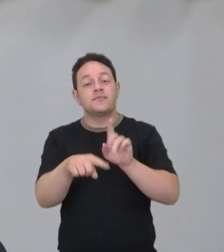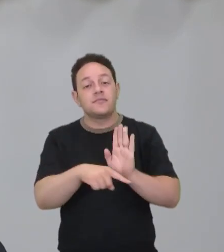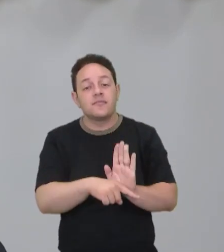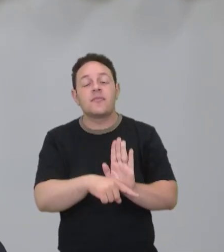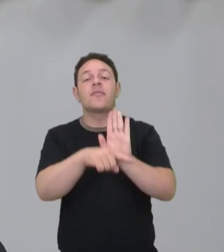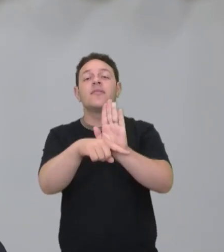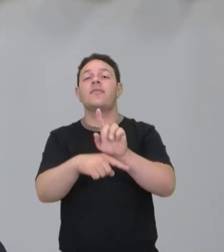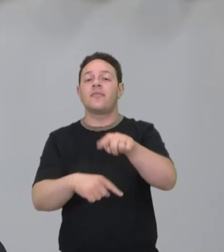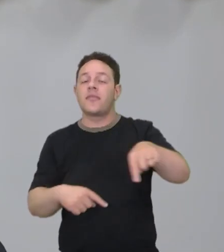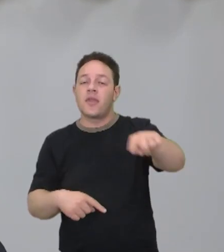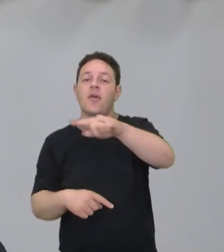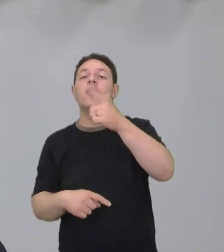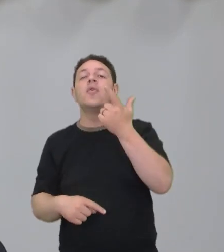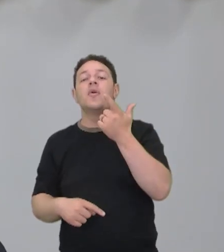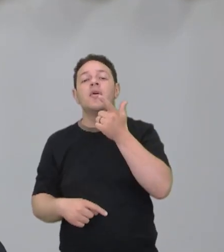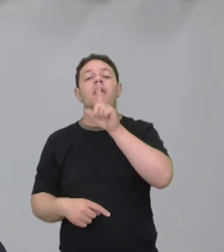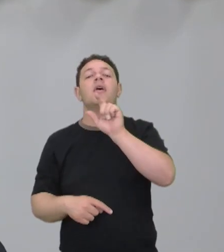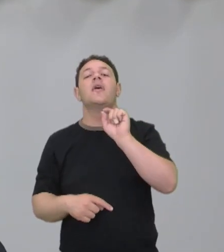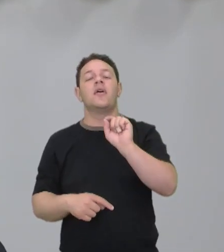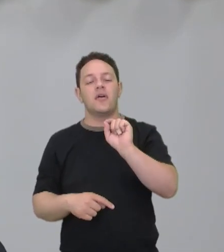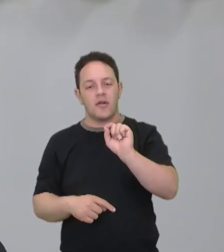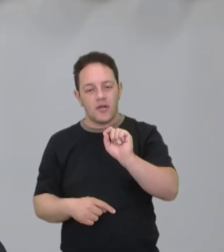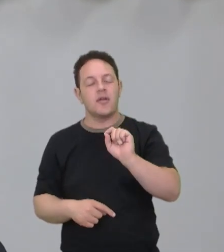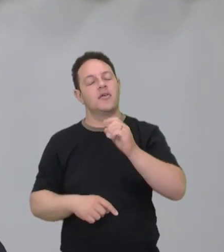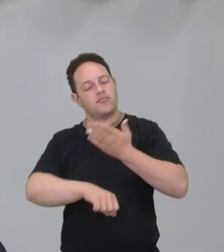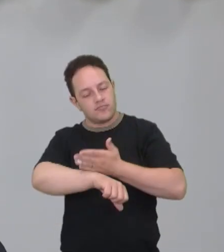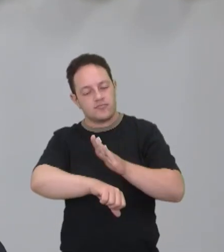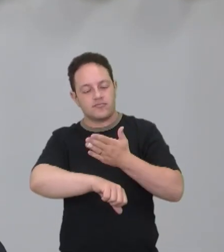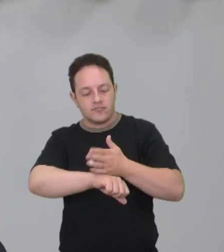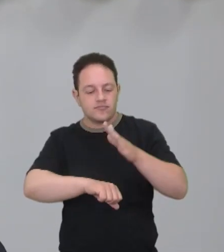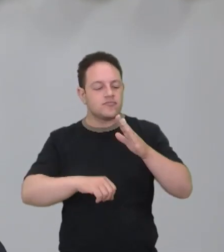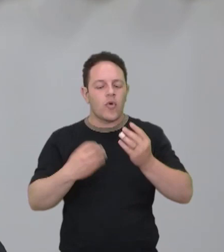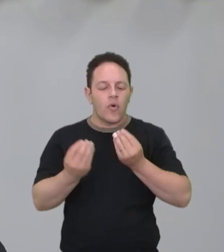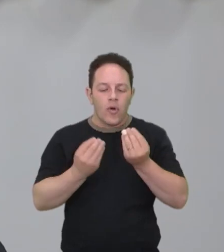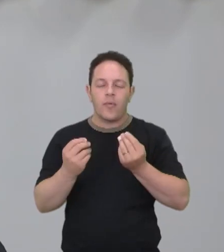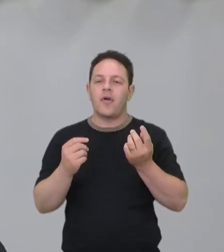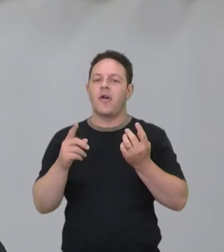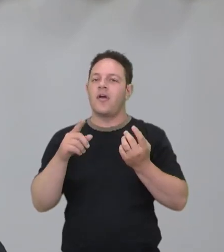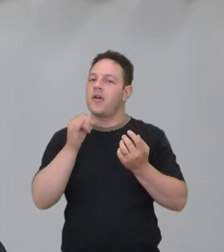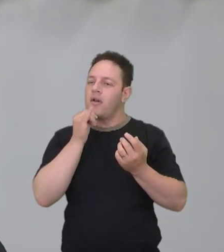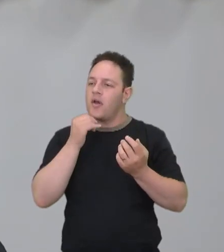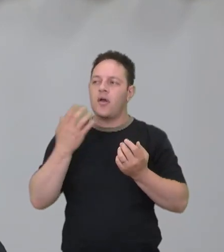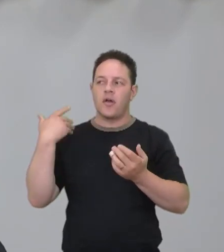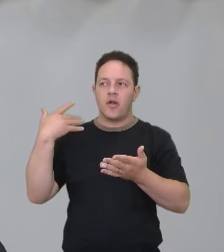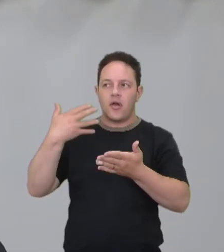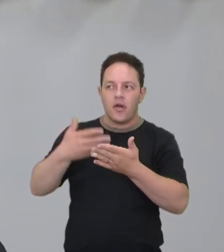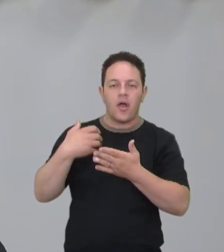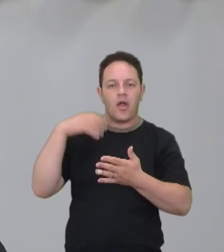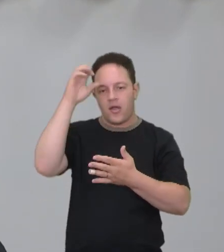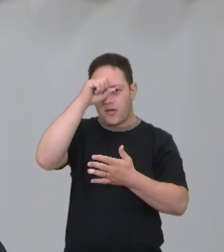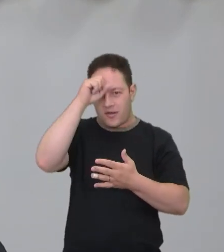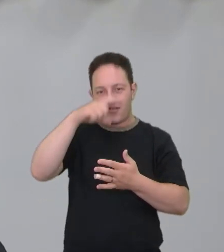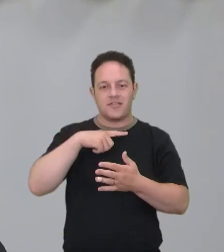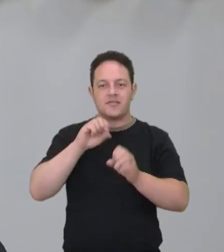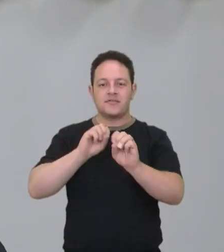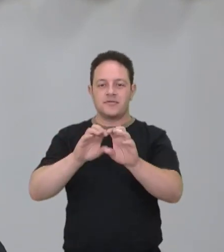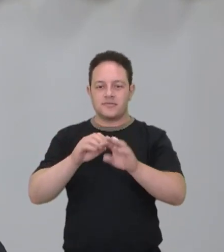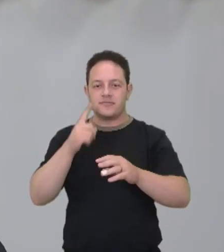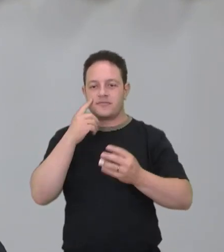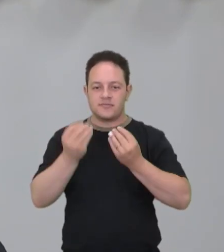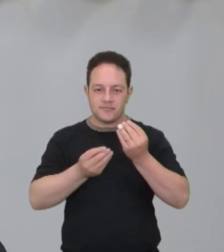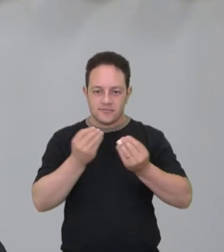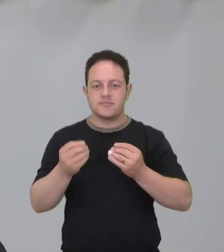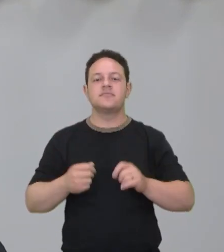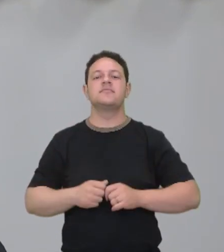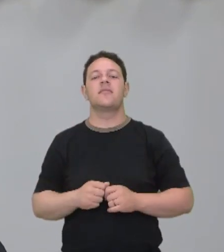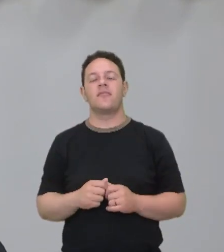né, consigam aí também colocar em prática um pouquinho do plano de ação, que é o que a gente está trabalhando também ao longo das